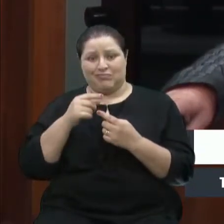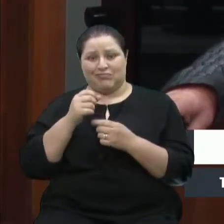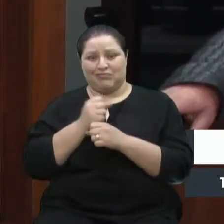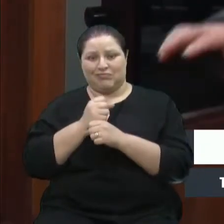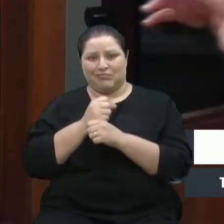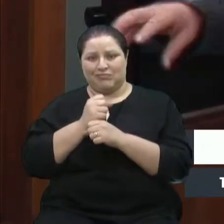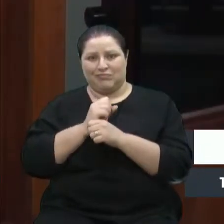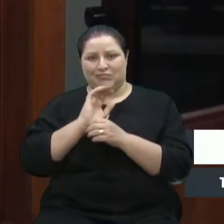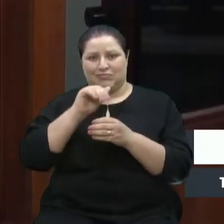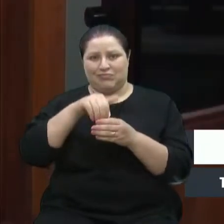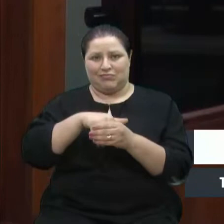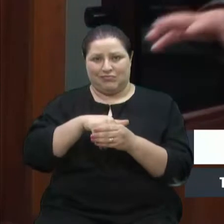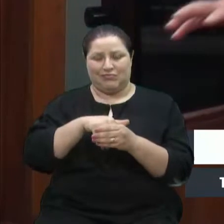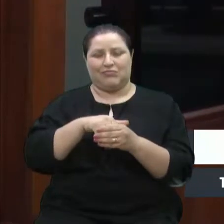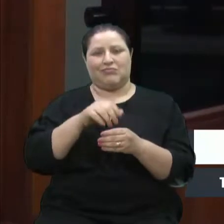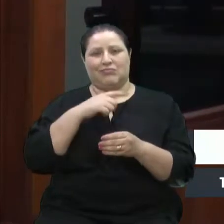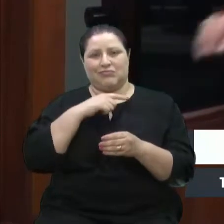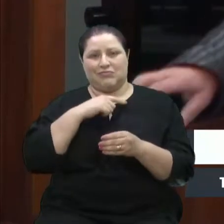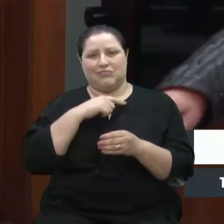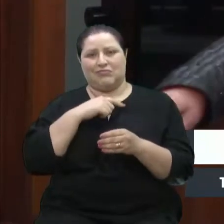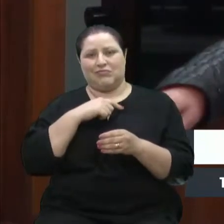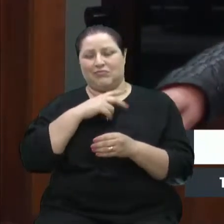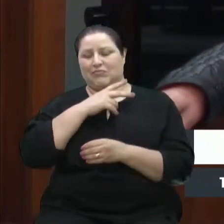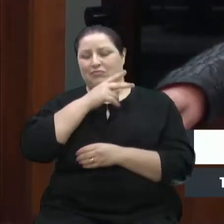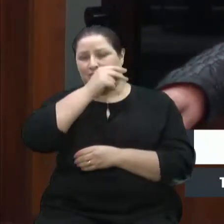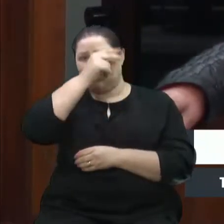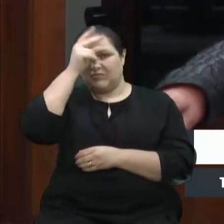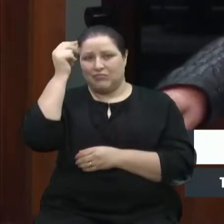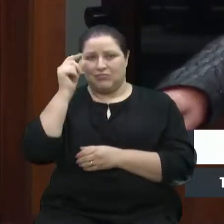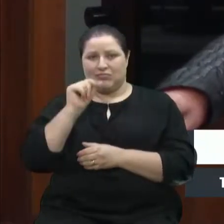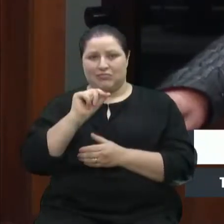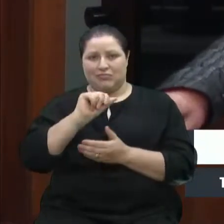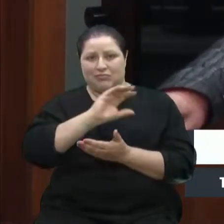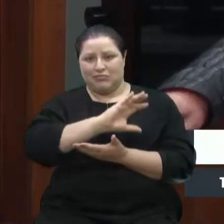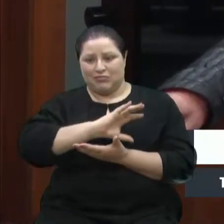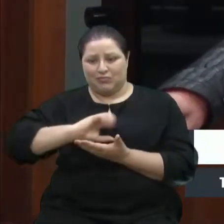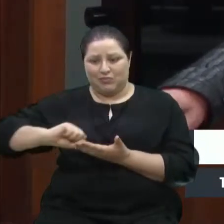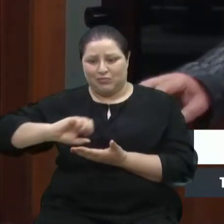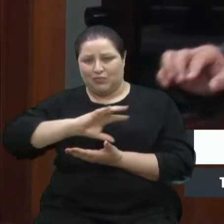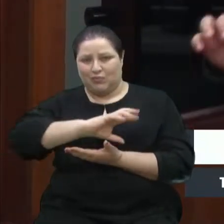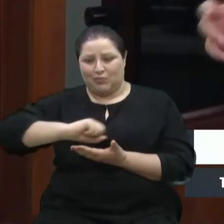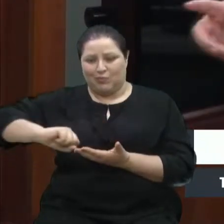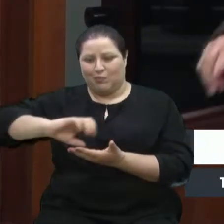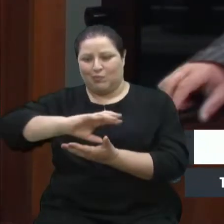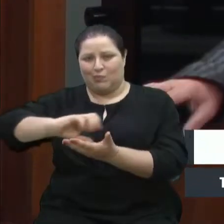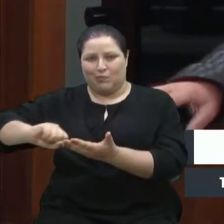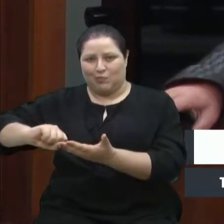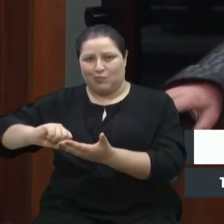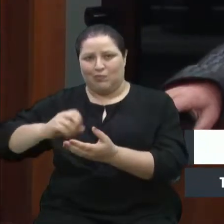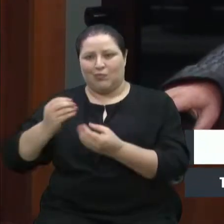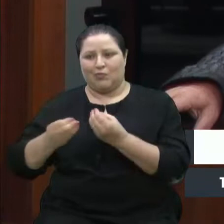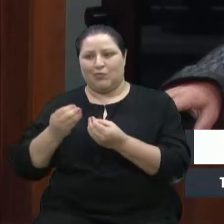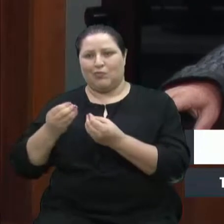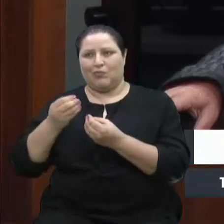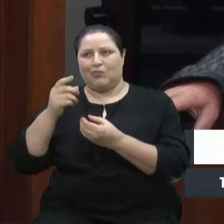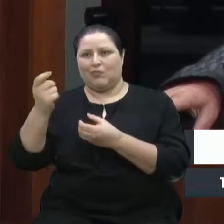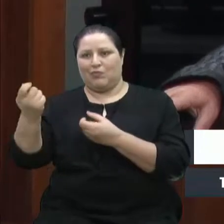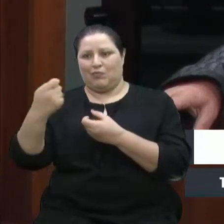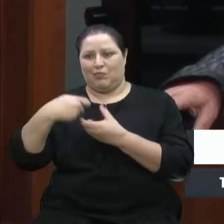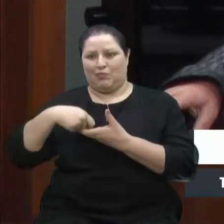se tira dinheiro se suga dinheiro dos Municípios se suga dinheiro dos Municípios e a contrapartida não se faz